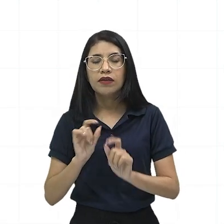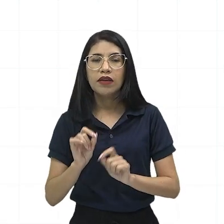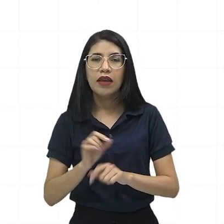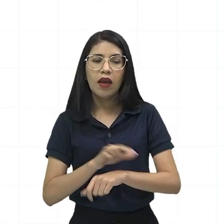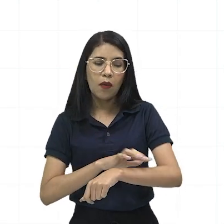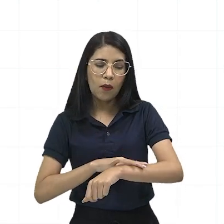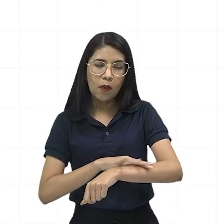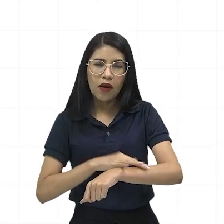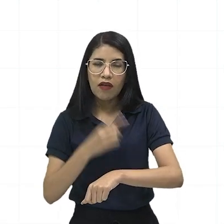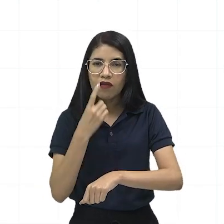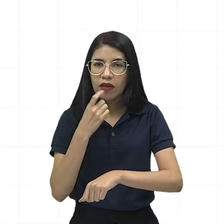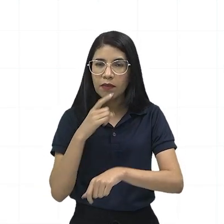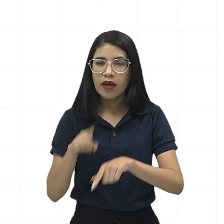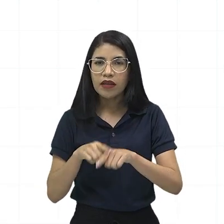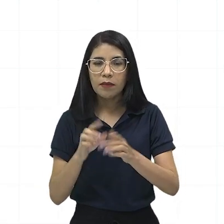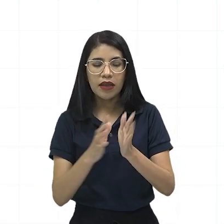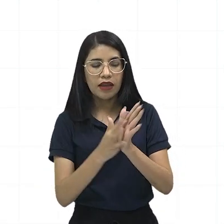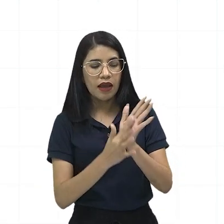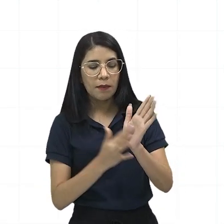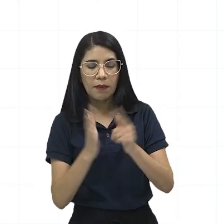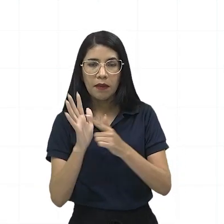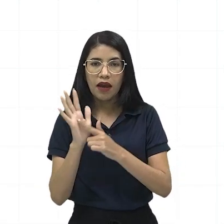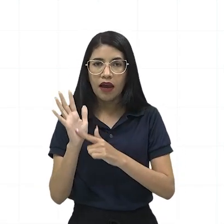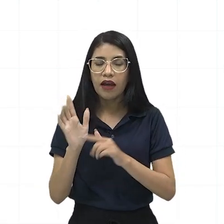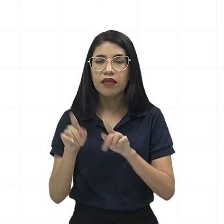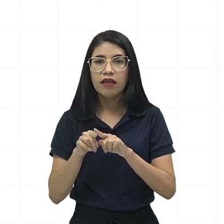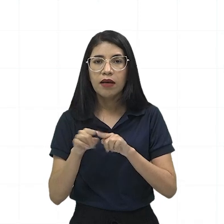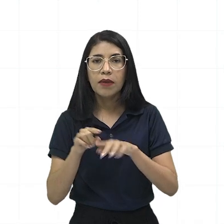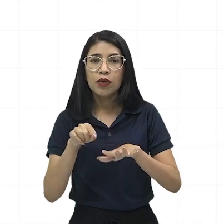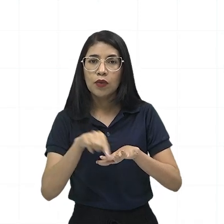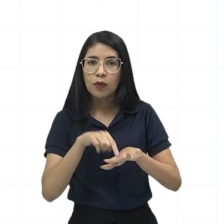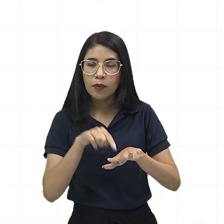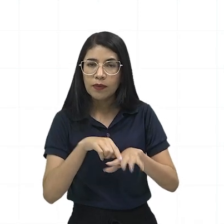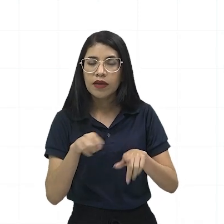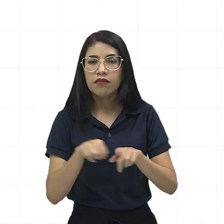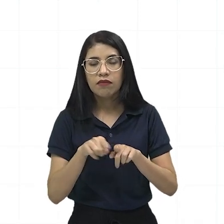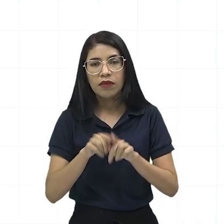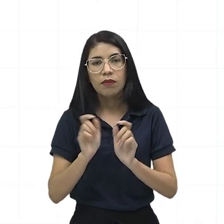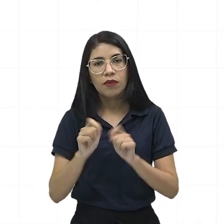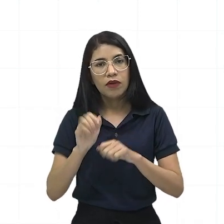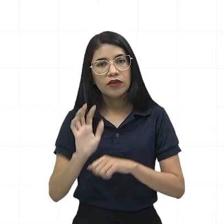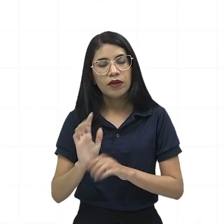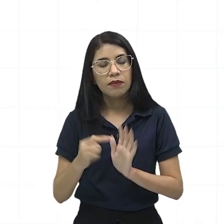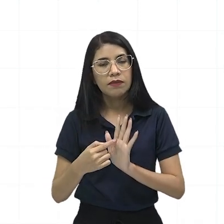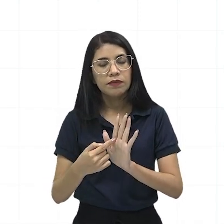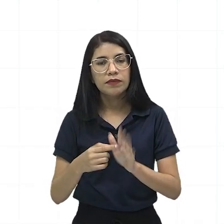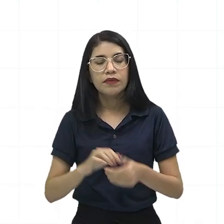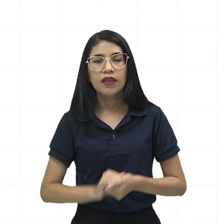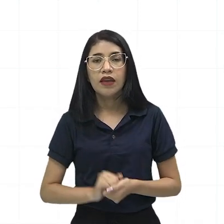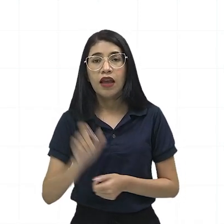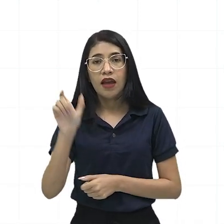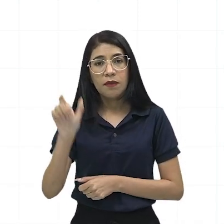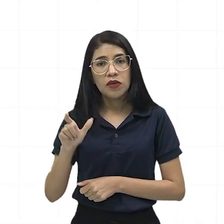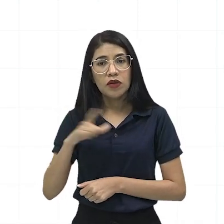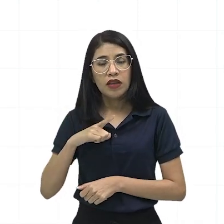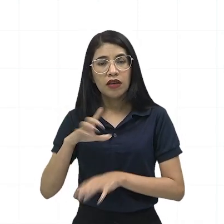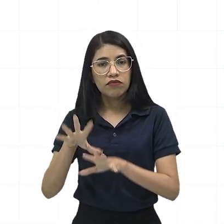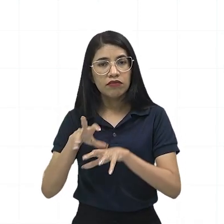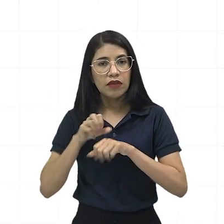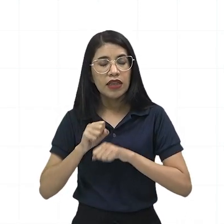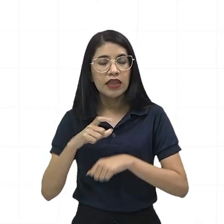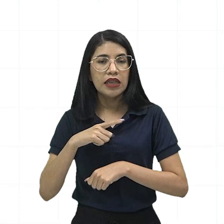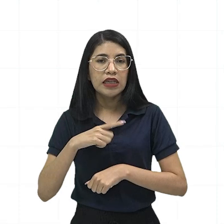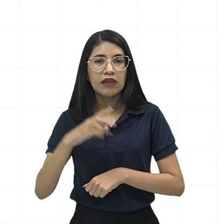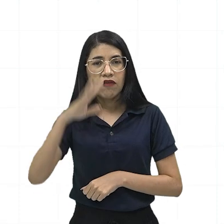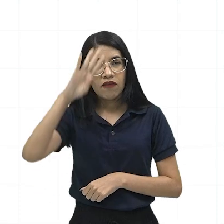na pele, na região das palmas das mãos e plantas dos pés. A pessoa infectada pode apresentar febre